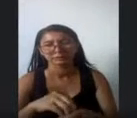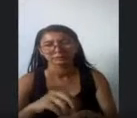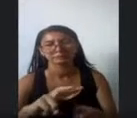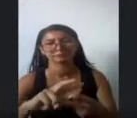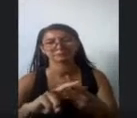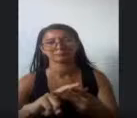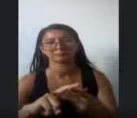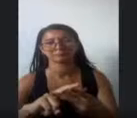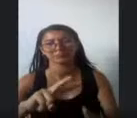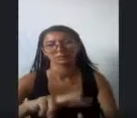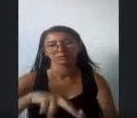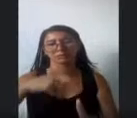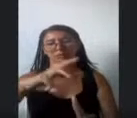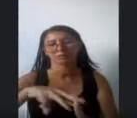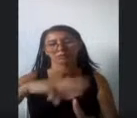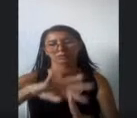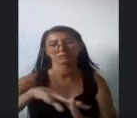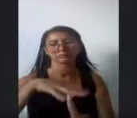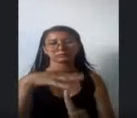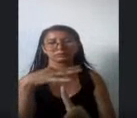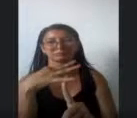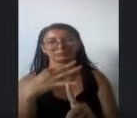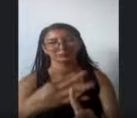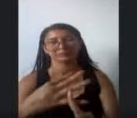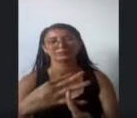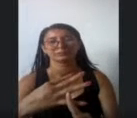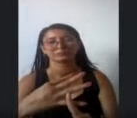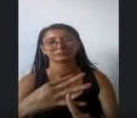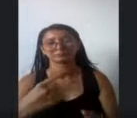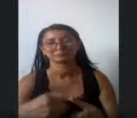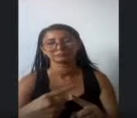vezes? Porque o comportamento sexual de risco